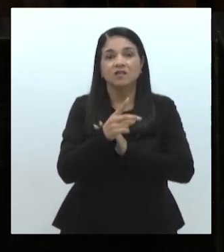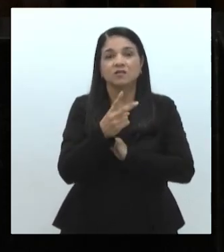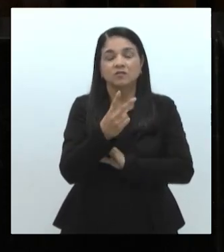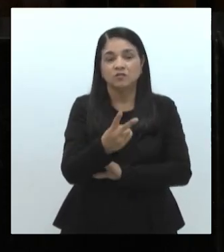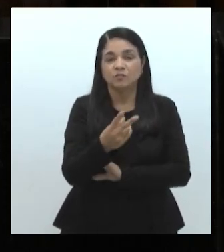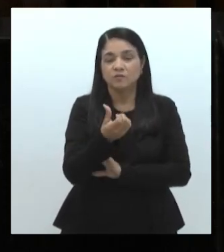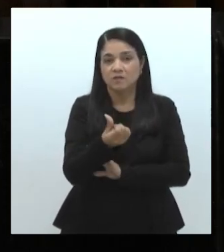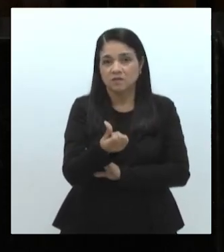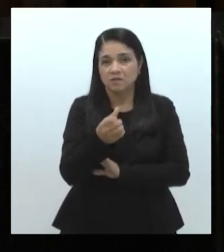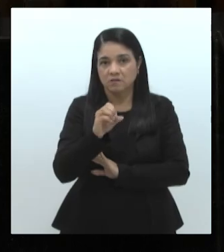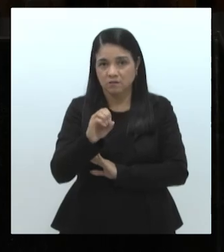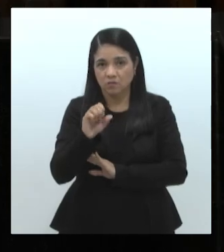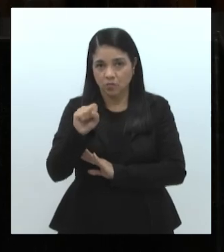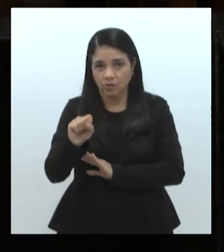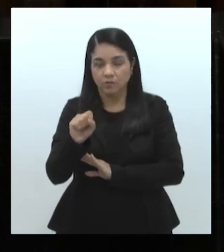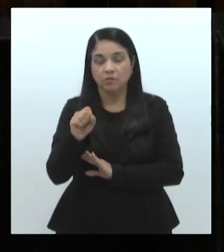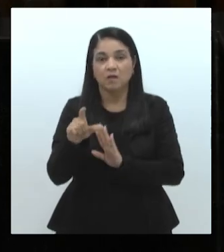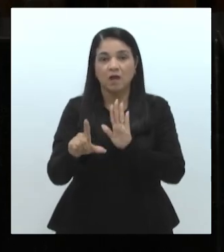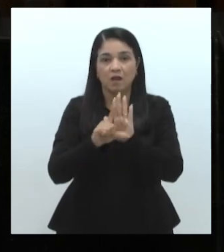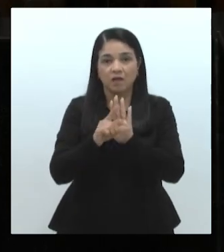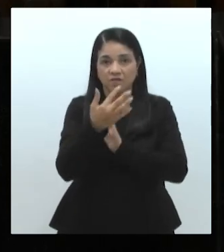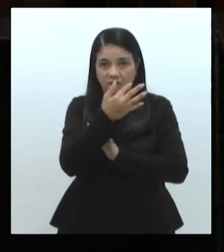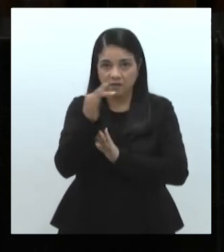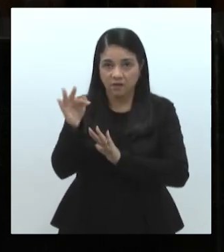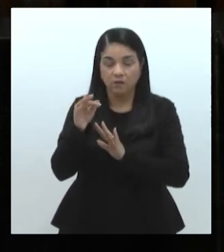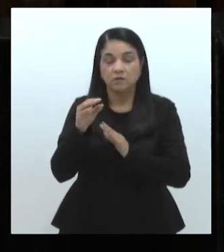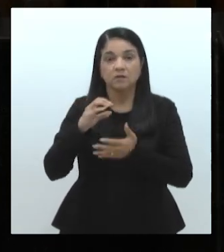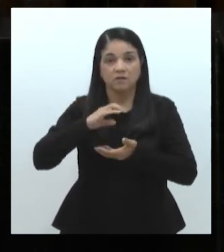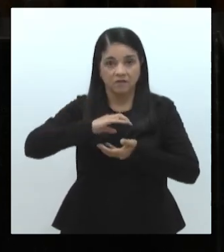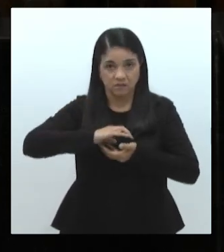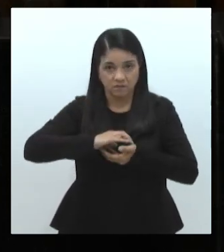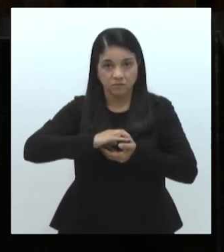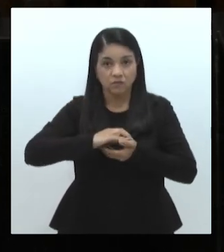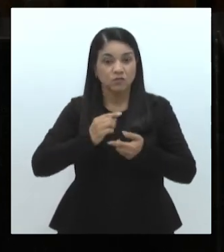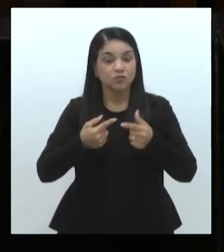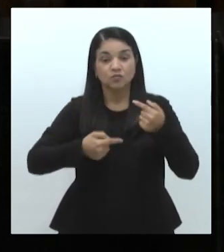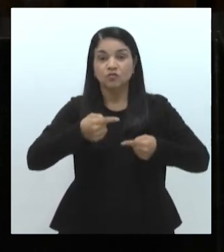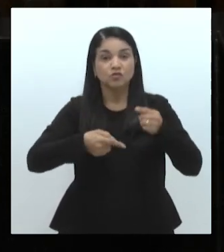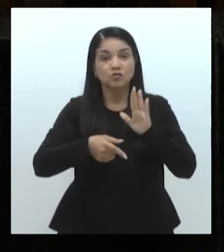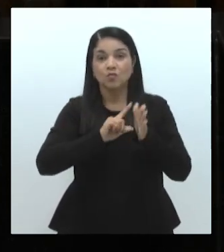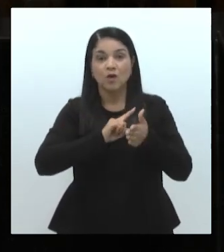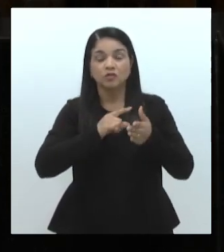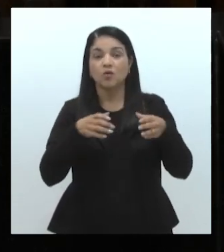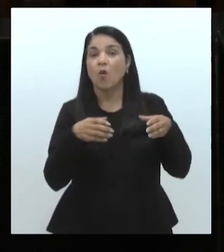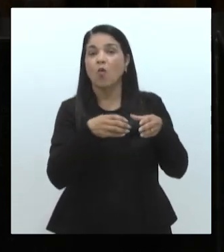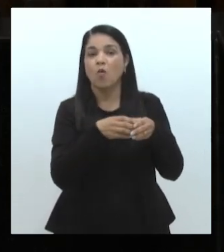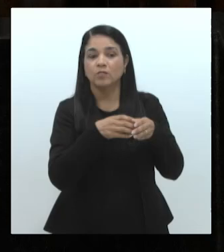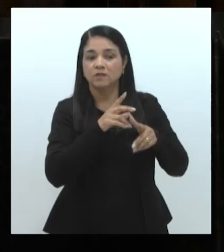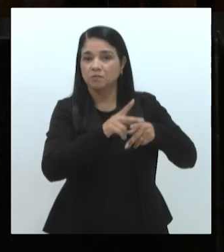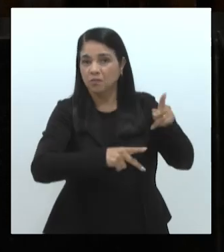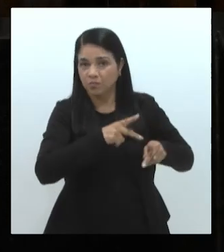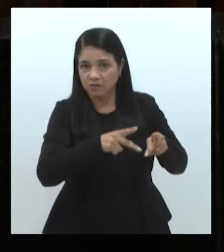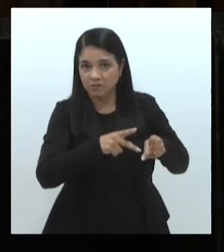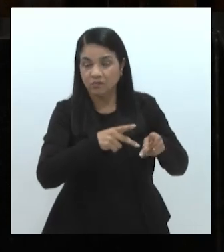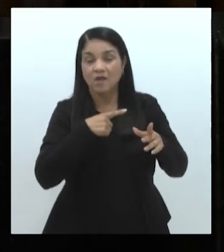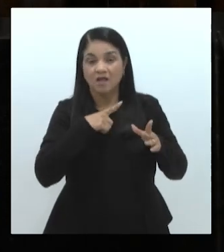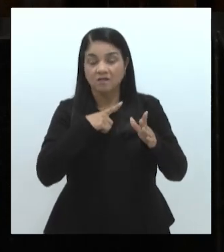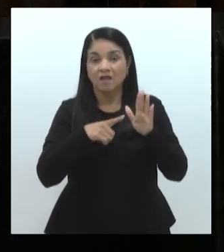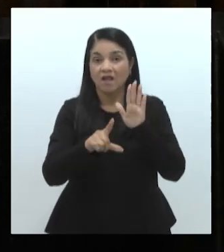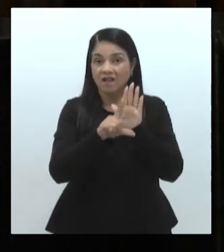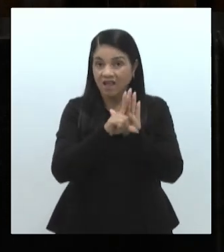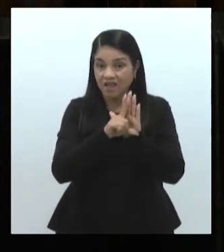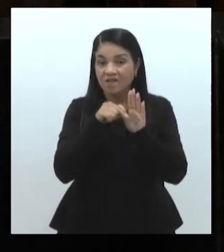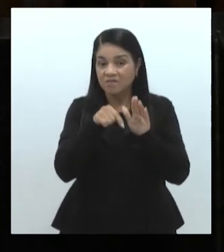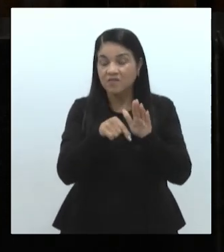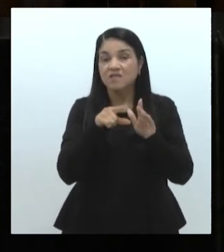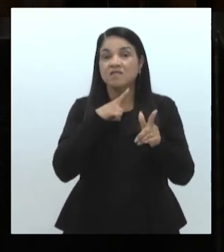2012, Lei Federal da Política Nacional de Proteção e Defesa Civil, não foi discutido com a comunidade. O plano de contingência ele tem matrizes, que ele diz o que tem que